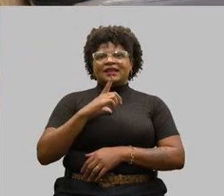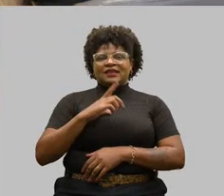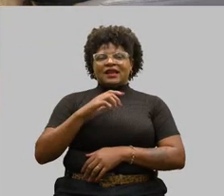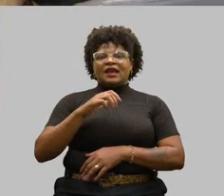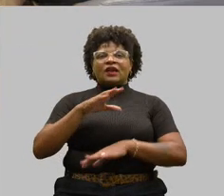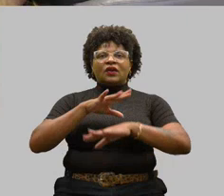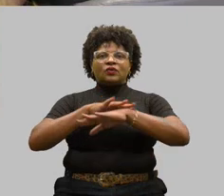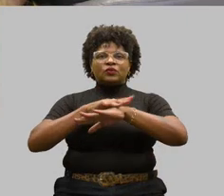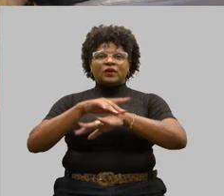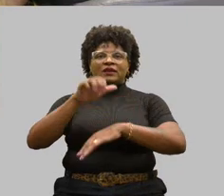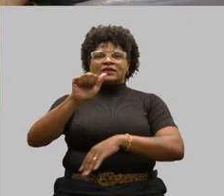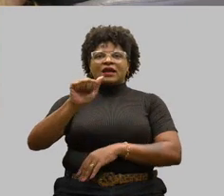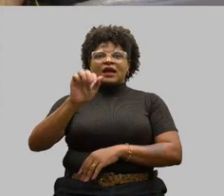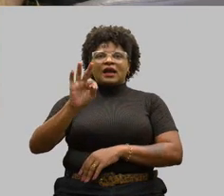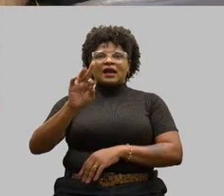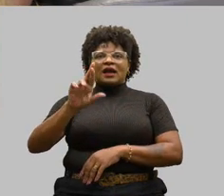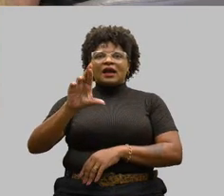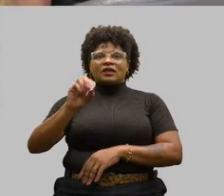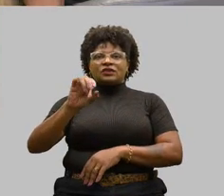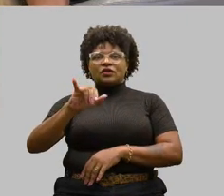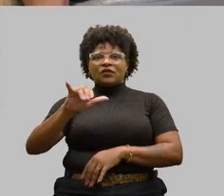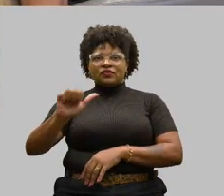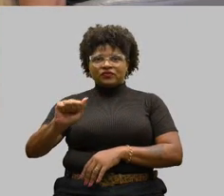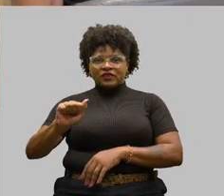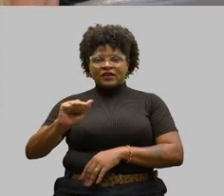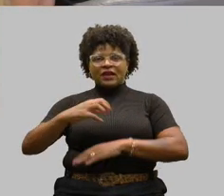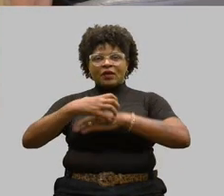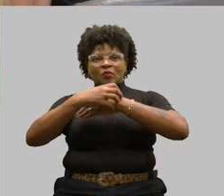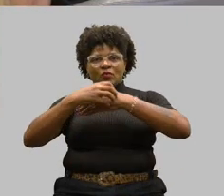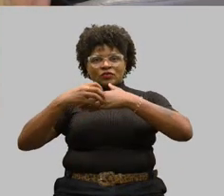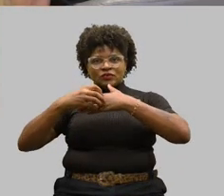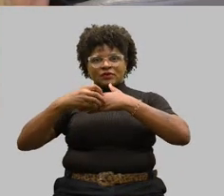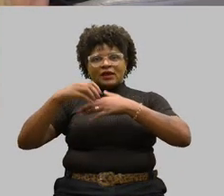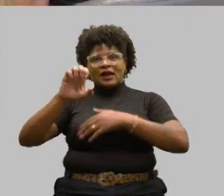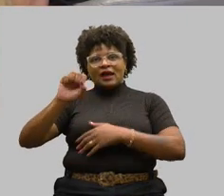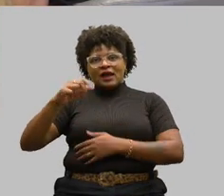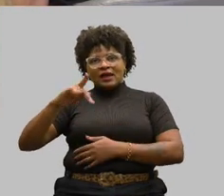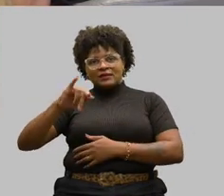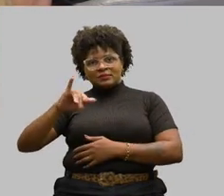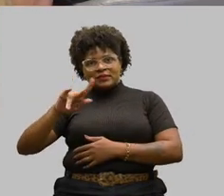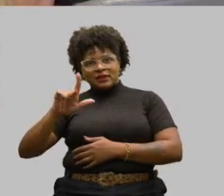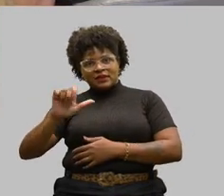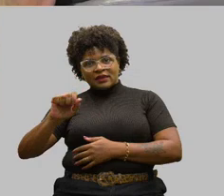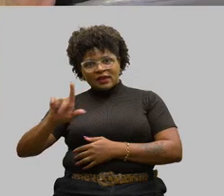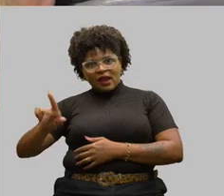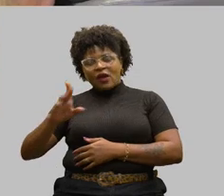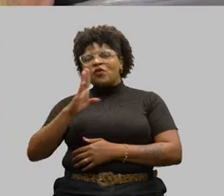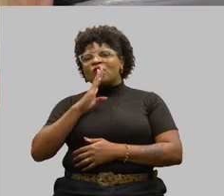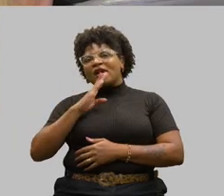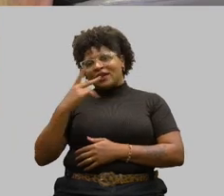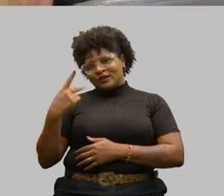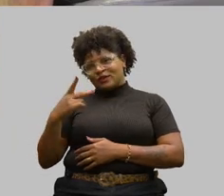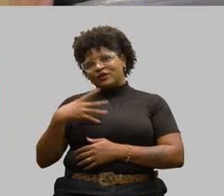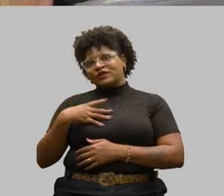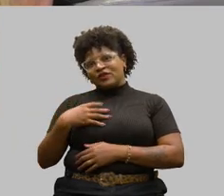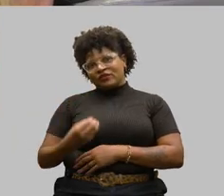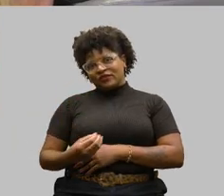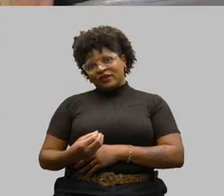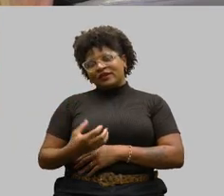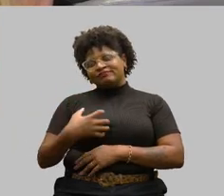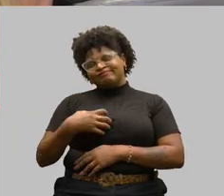muscular espinhal também Inclusive eu conheci o seu filho e sinto